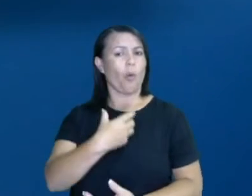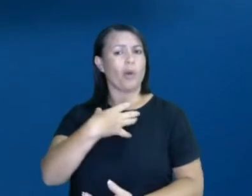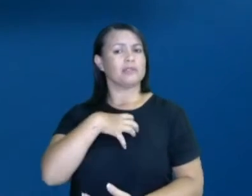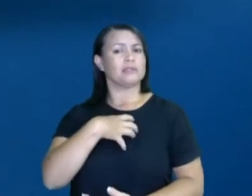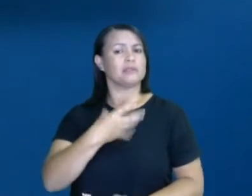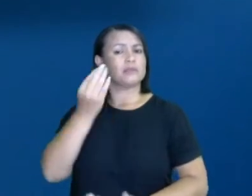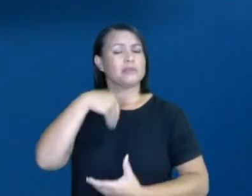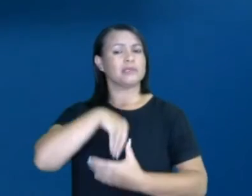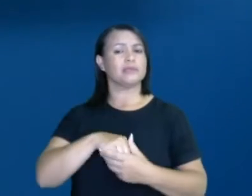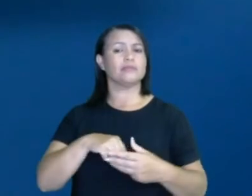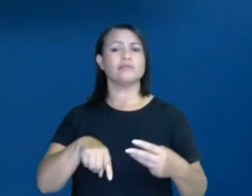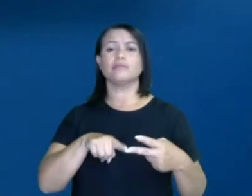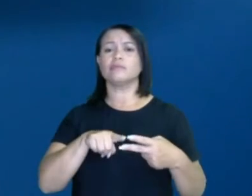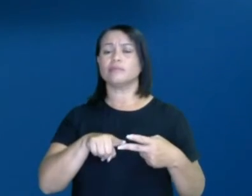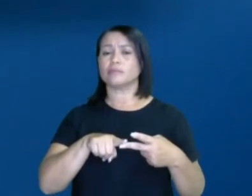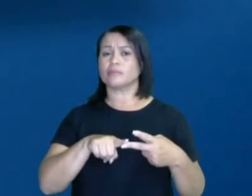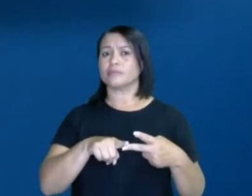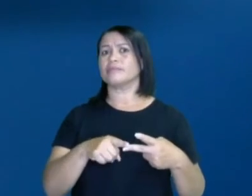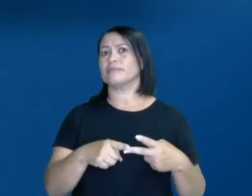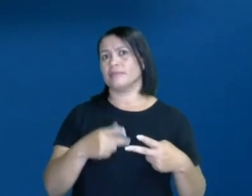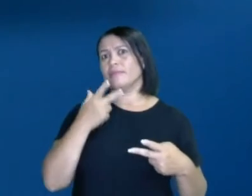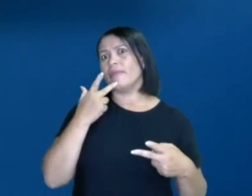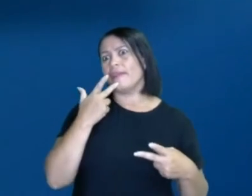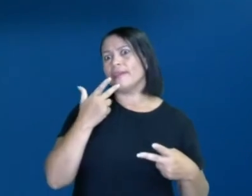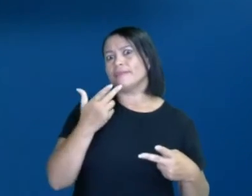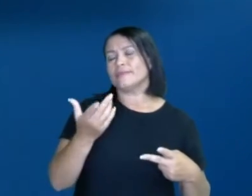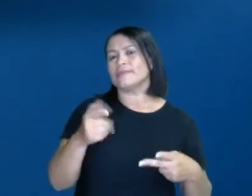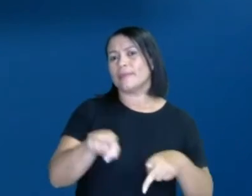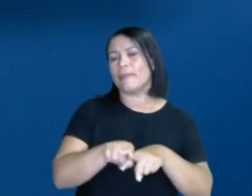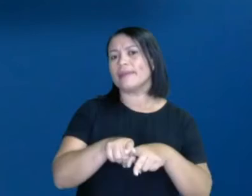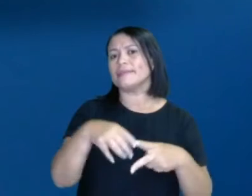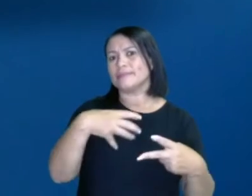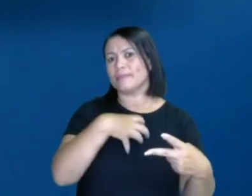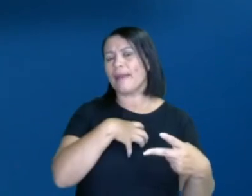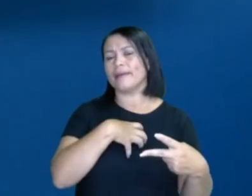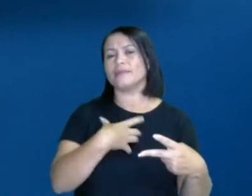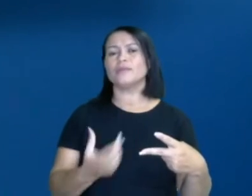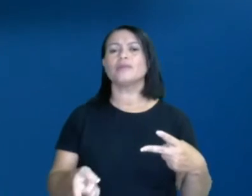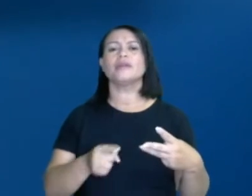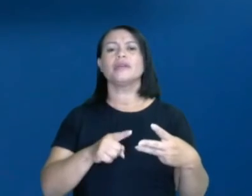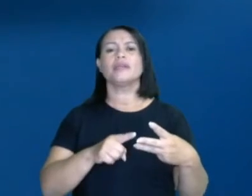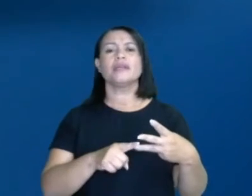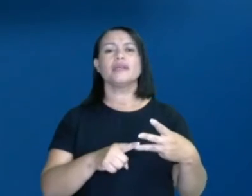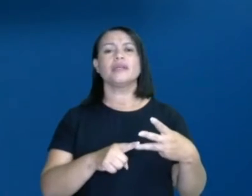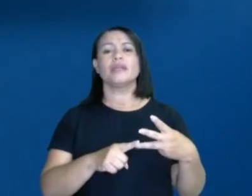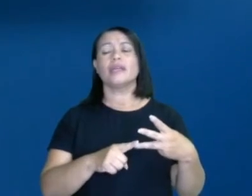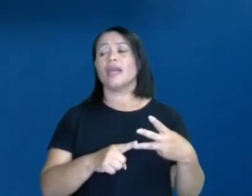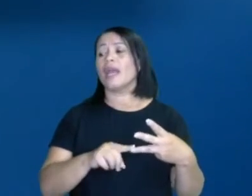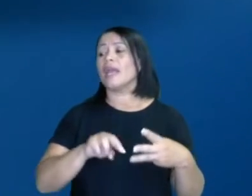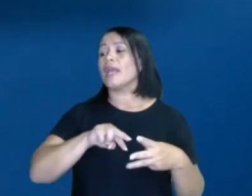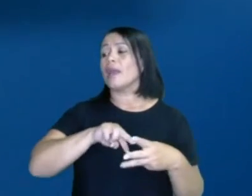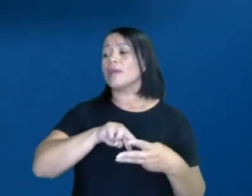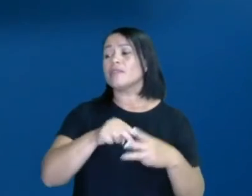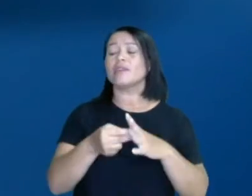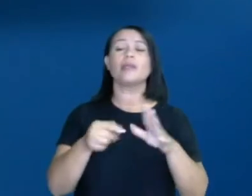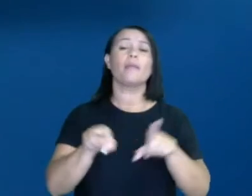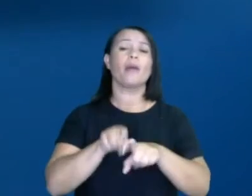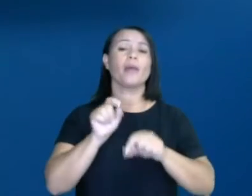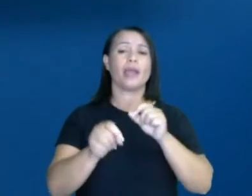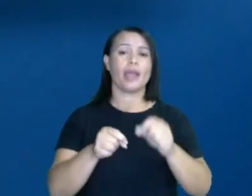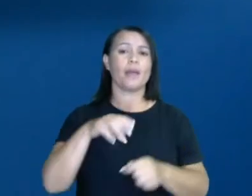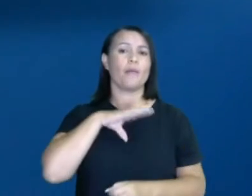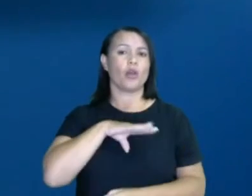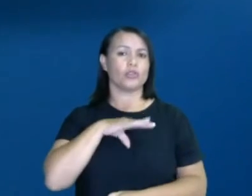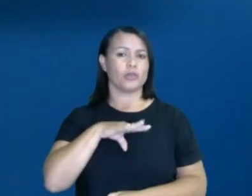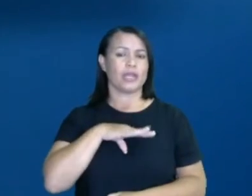estamos. Sentir, já que a gente está falando de sentimento, e poner, né? Porque em português a gente diz